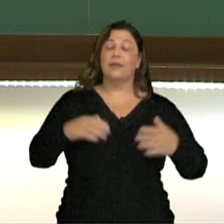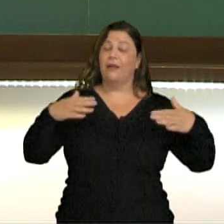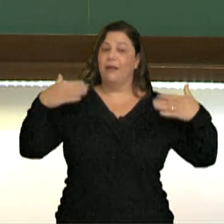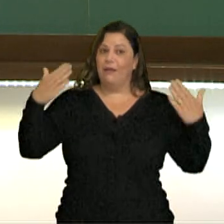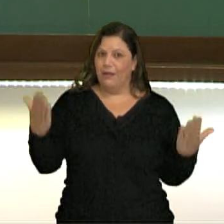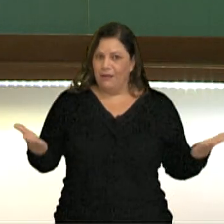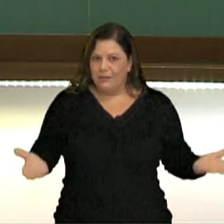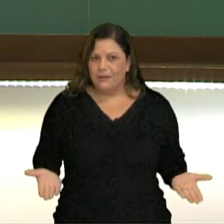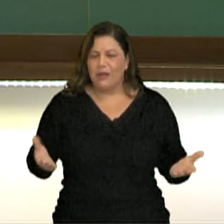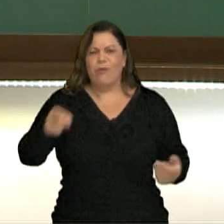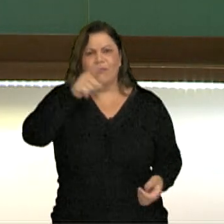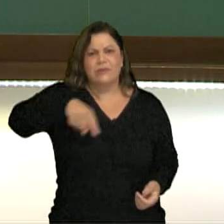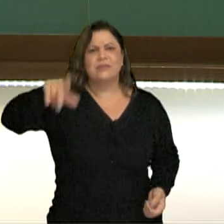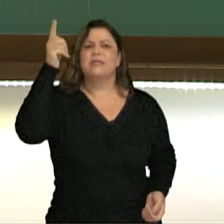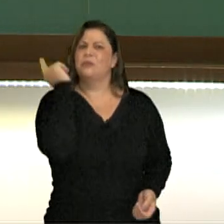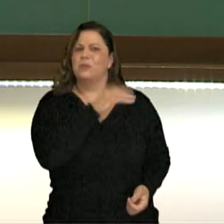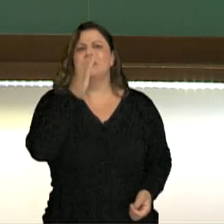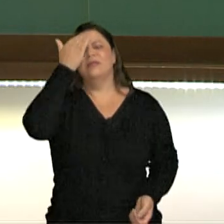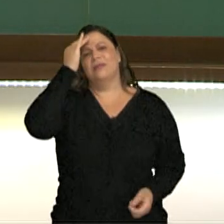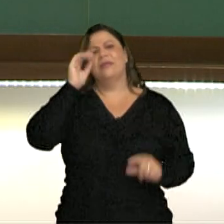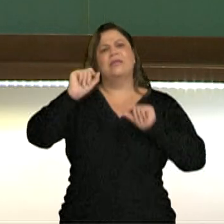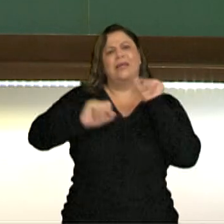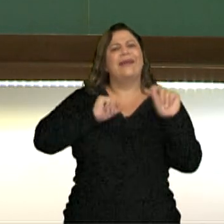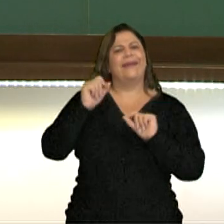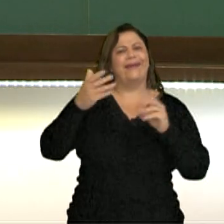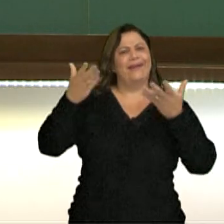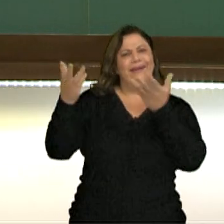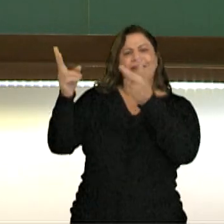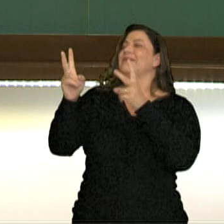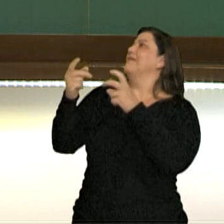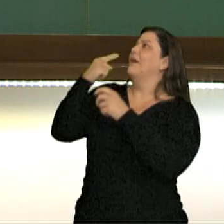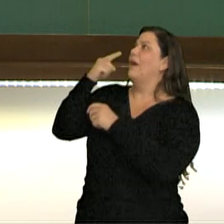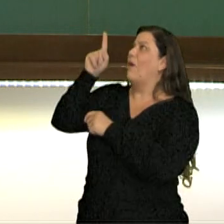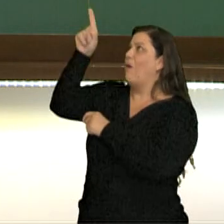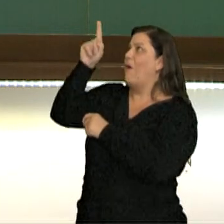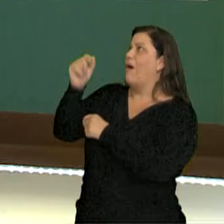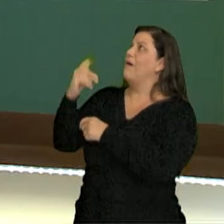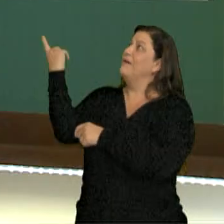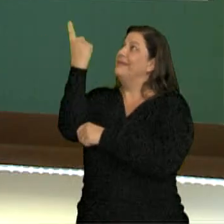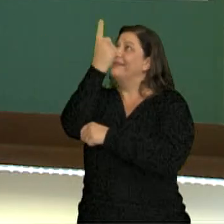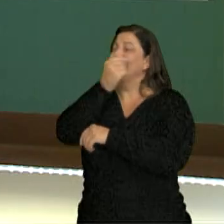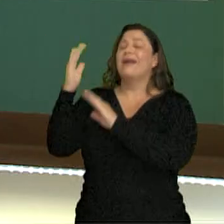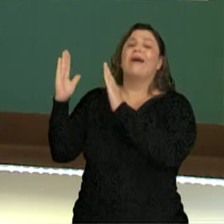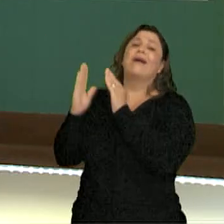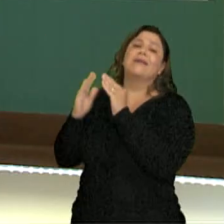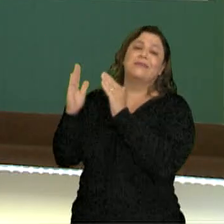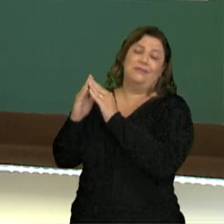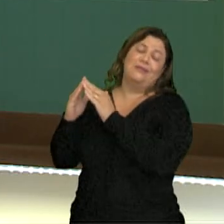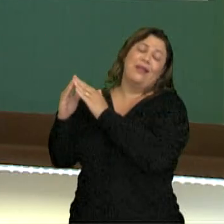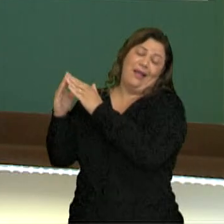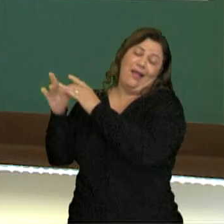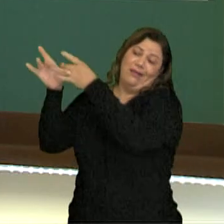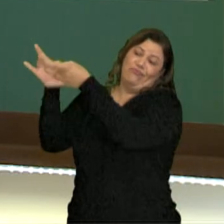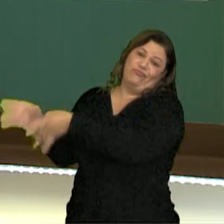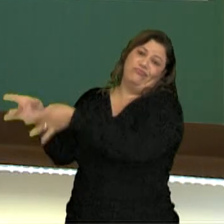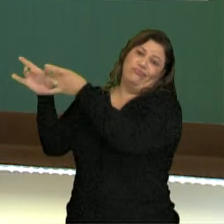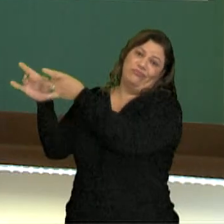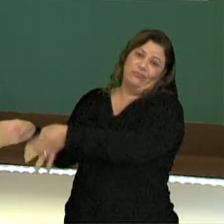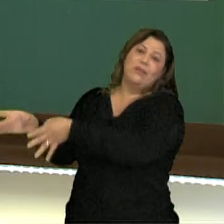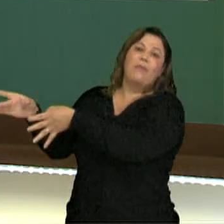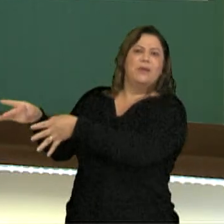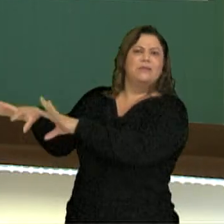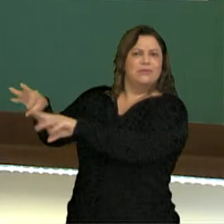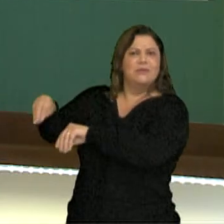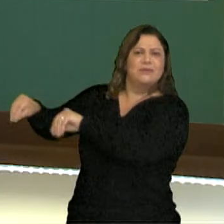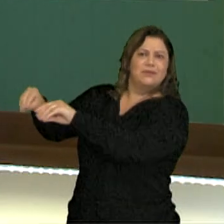E então, conseguiram entender aqui a dinâmica? Né? Ele lá, ó, saindo da casinha dele, ele está abandonando a terra dele,